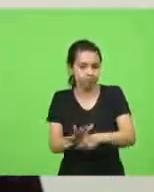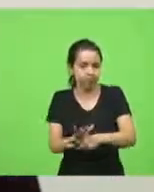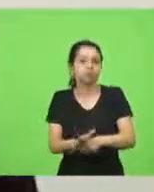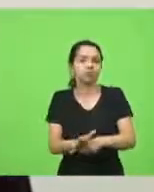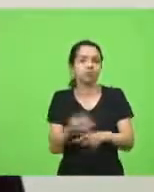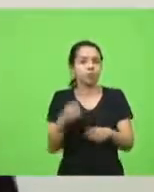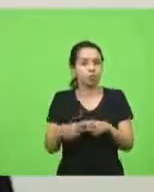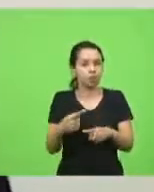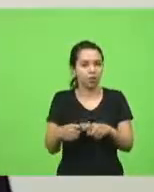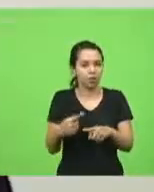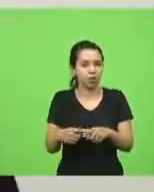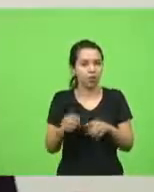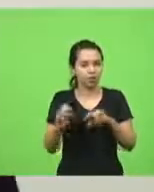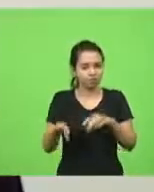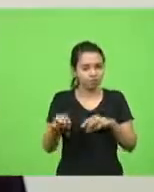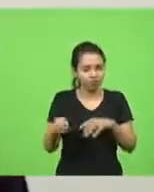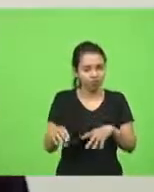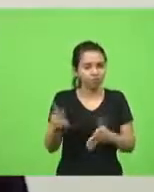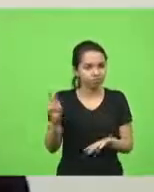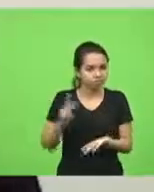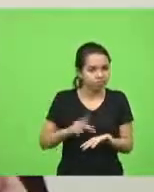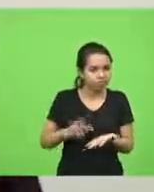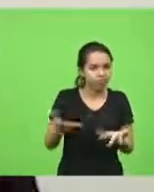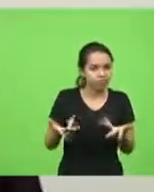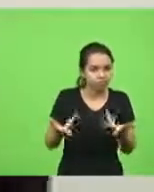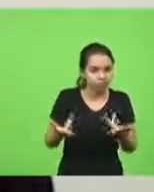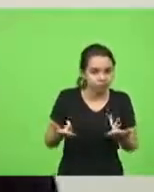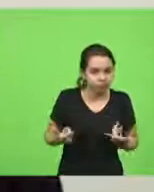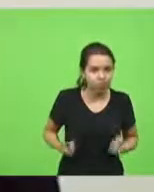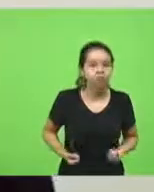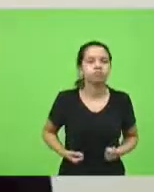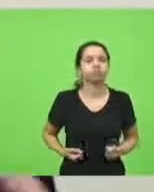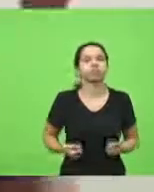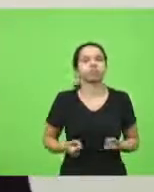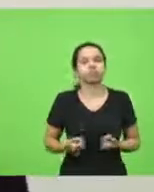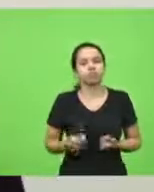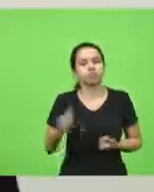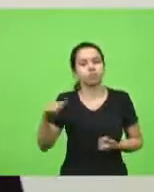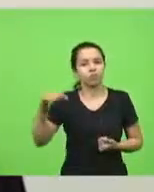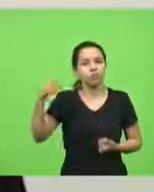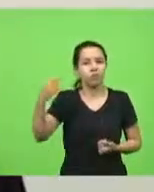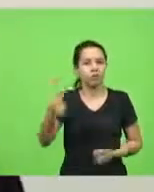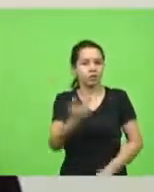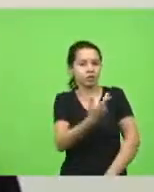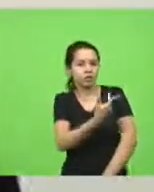mesmo, com qualidade, nós só vamos ter quando tiver vacina.